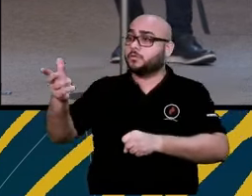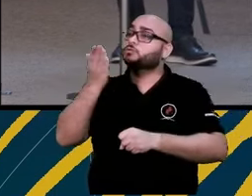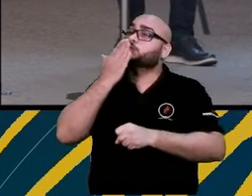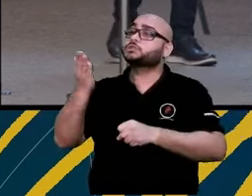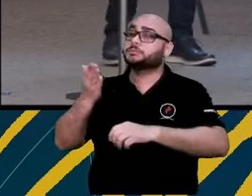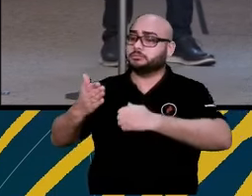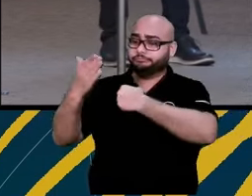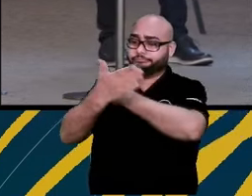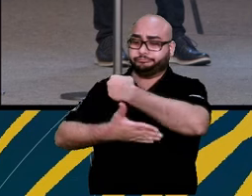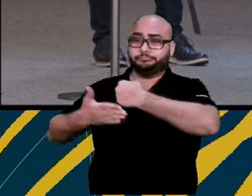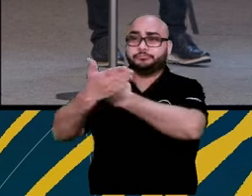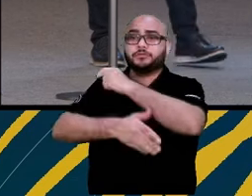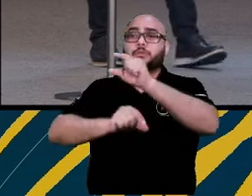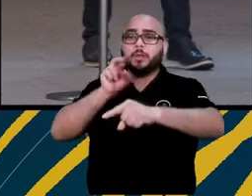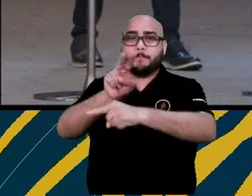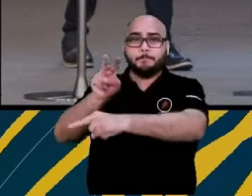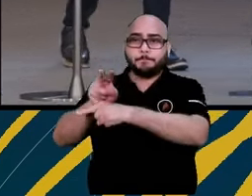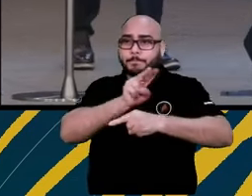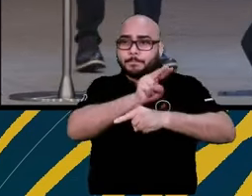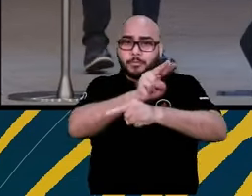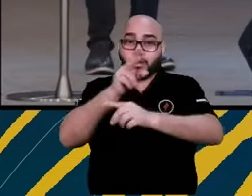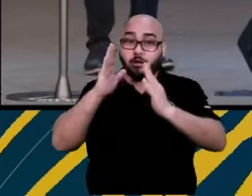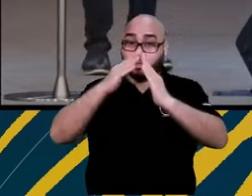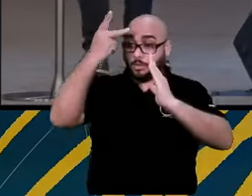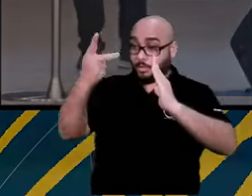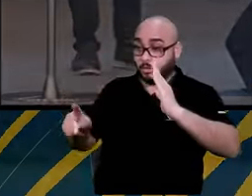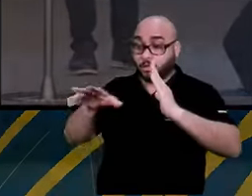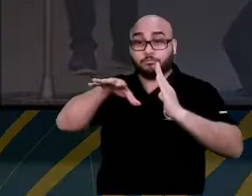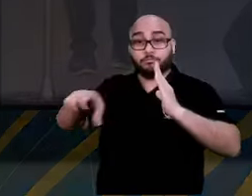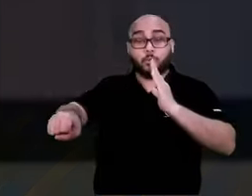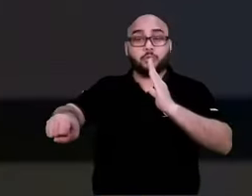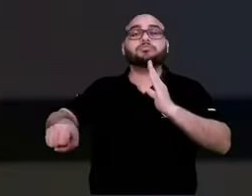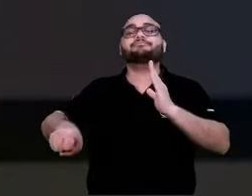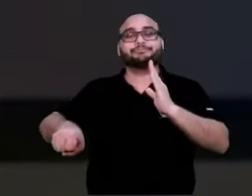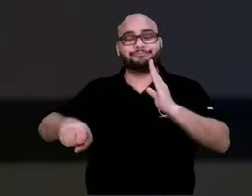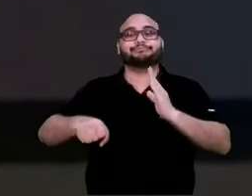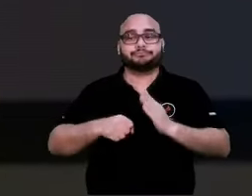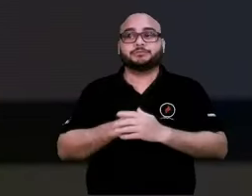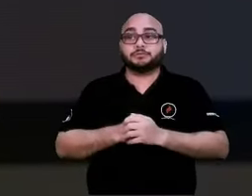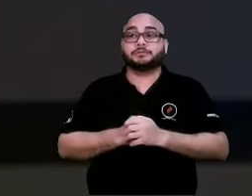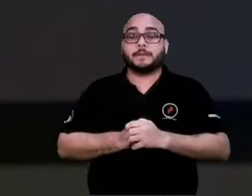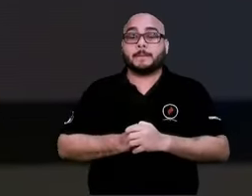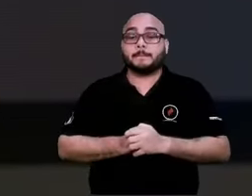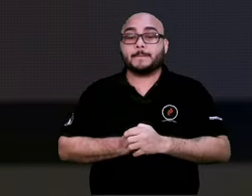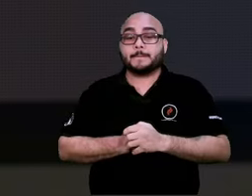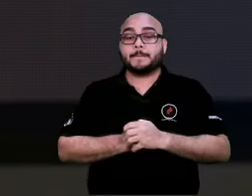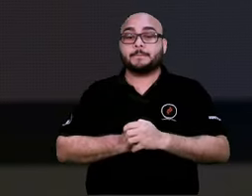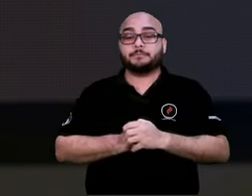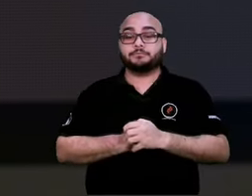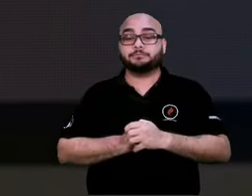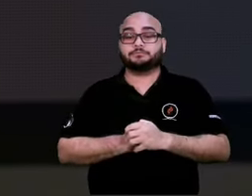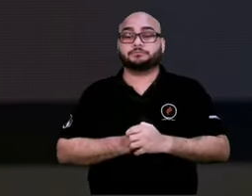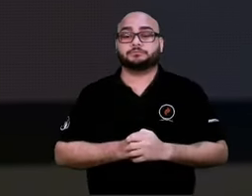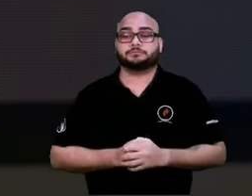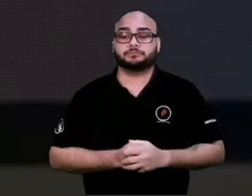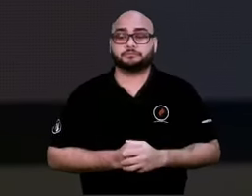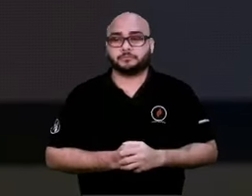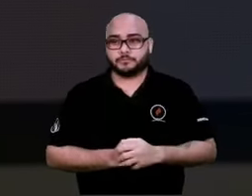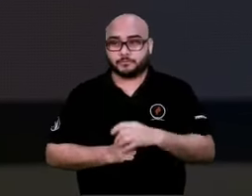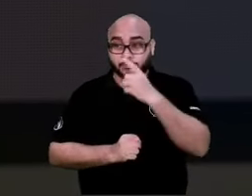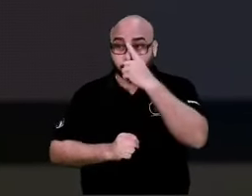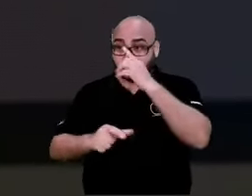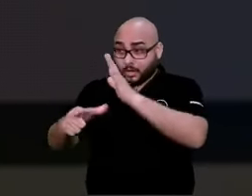rei. Os 500 escudos de ouro que Salomão tinha, que apontavam para a sua glória, que ele não usava numa guerra, mas